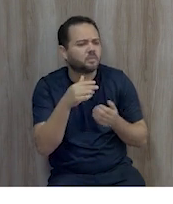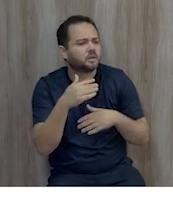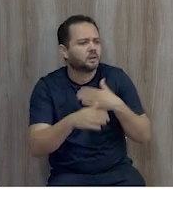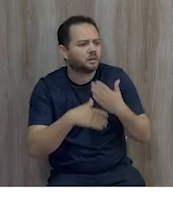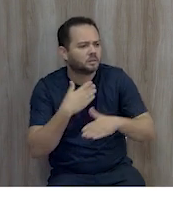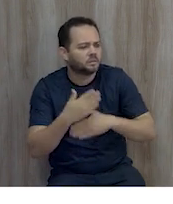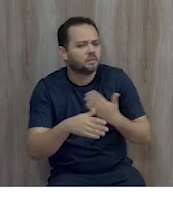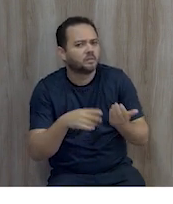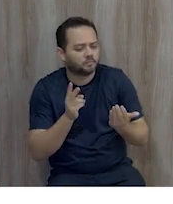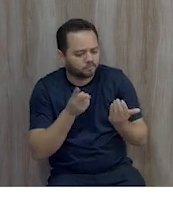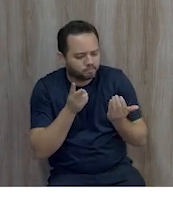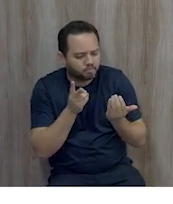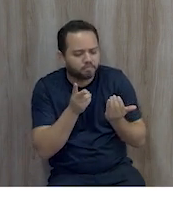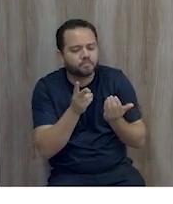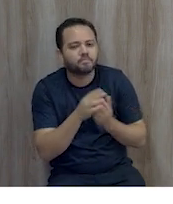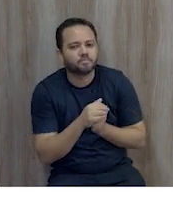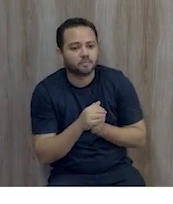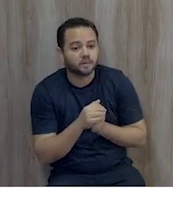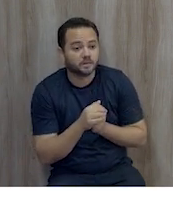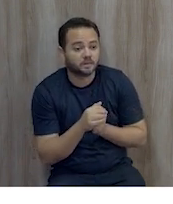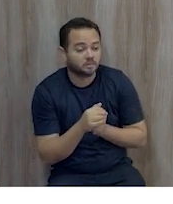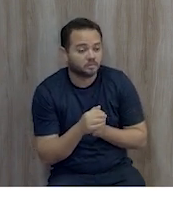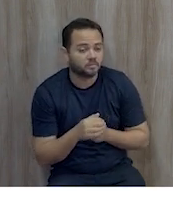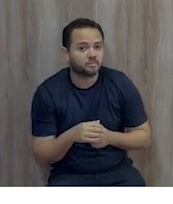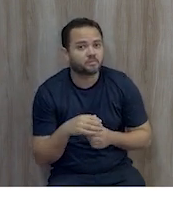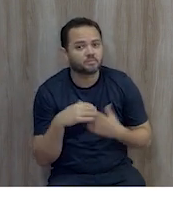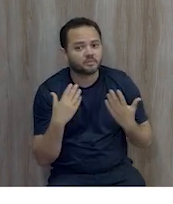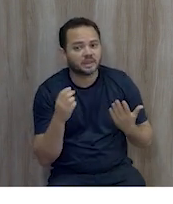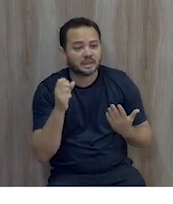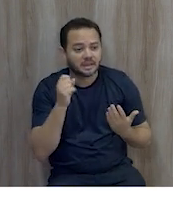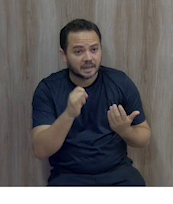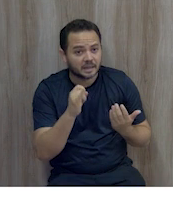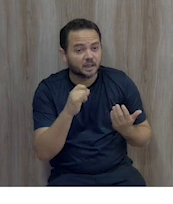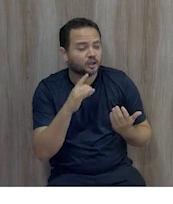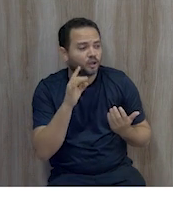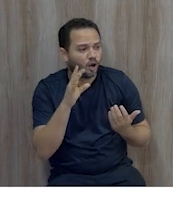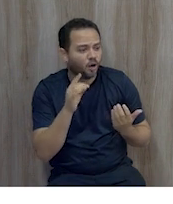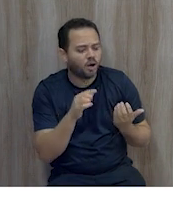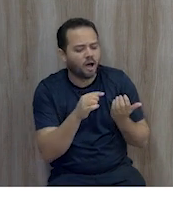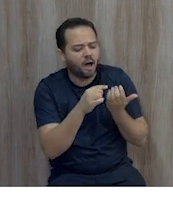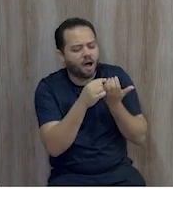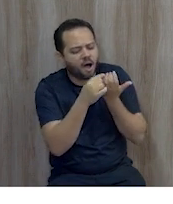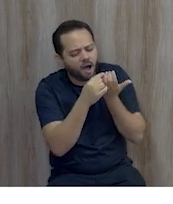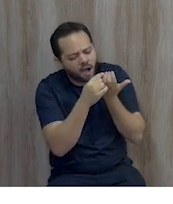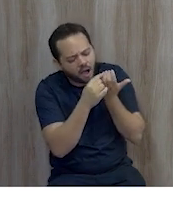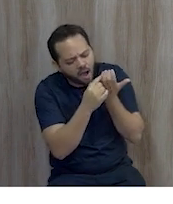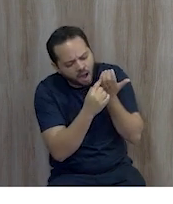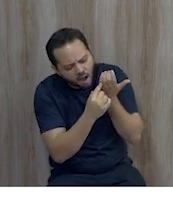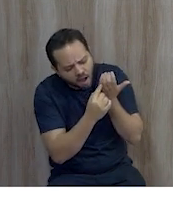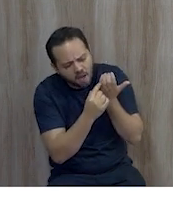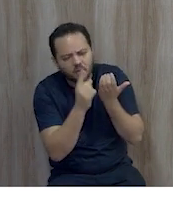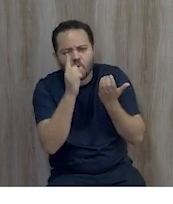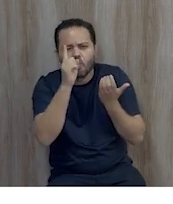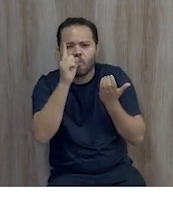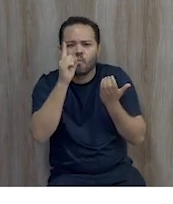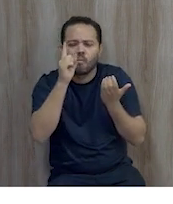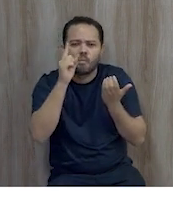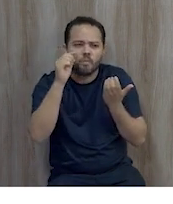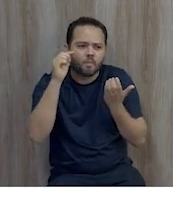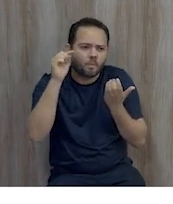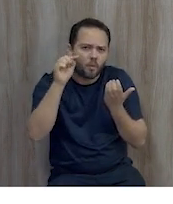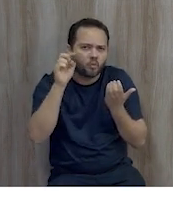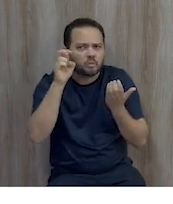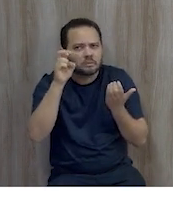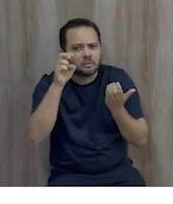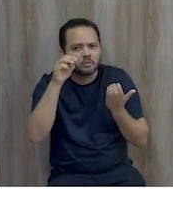tempo. Tá? Então, apenas em lesões que acometem também a raiz, que ultrapassam 1,5 milímetro, então são lesões muito